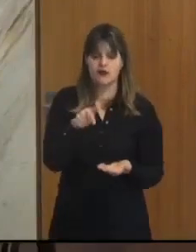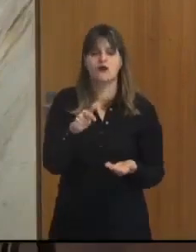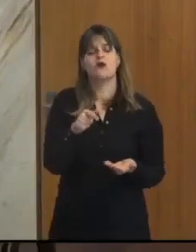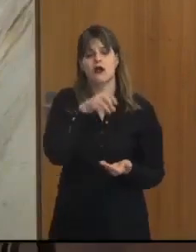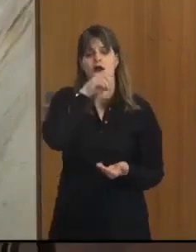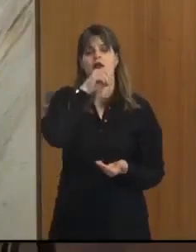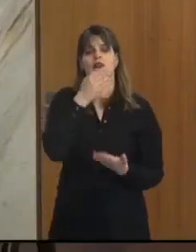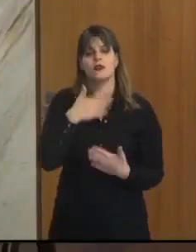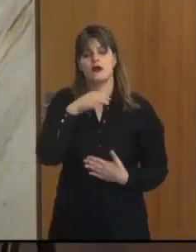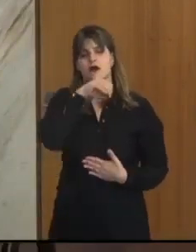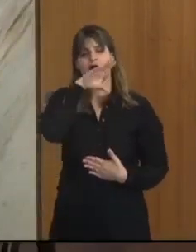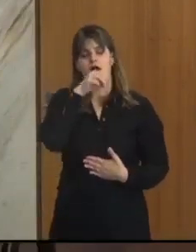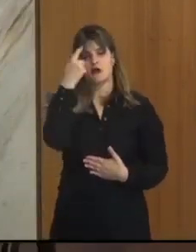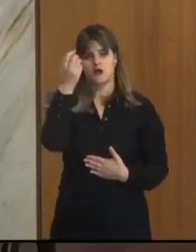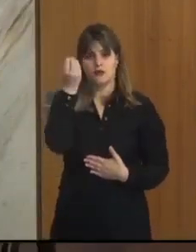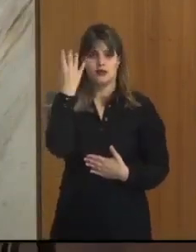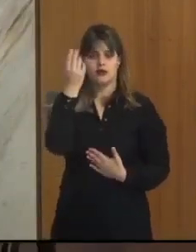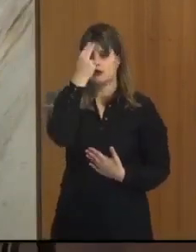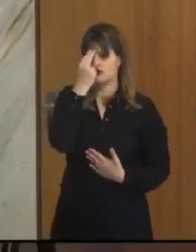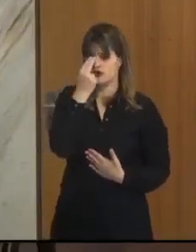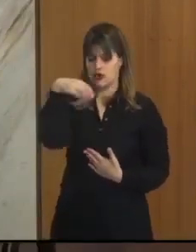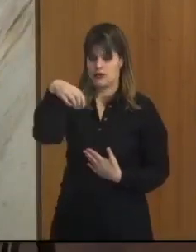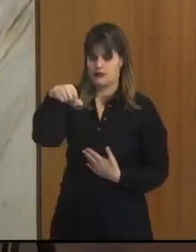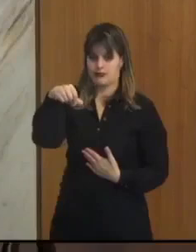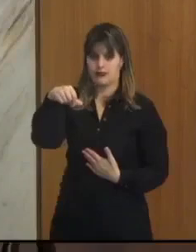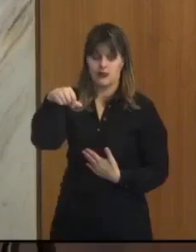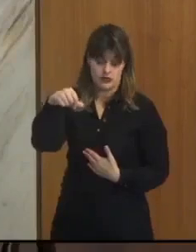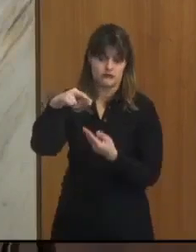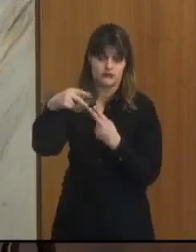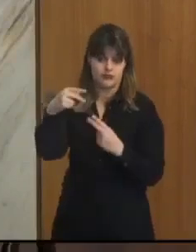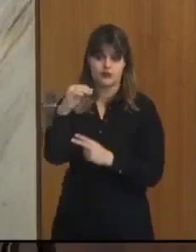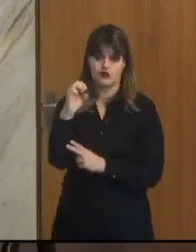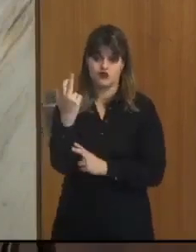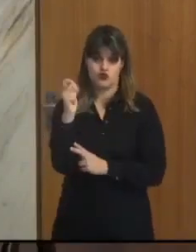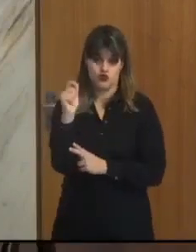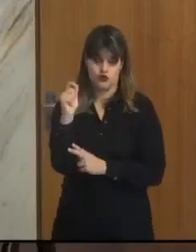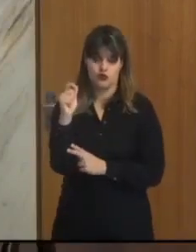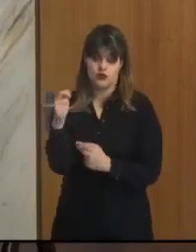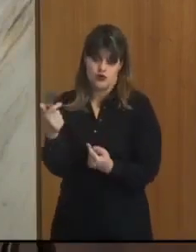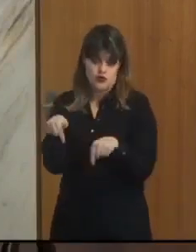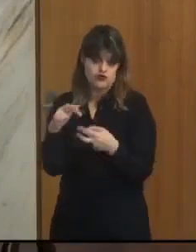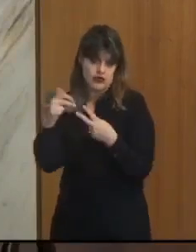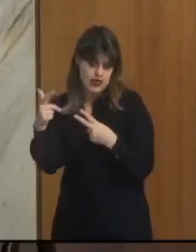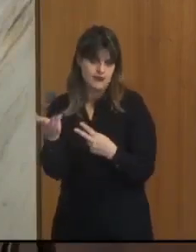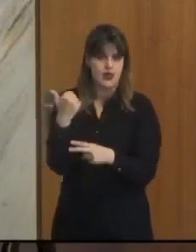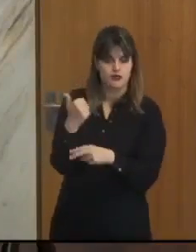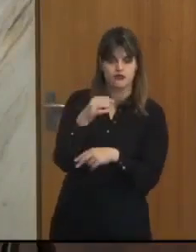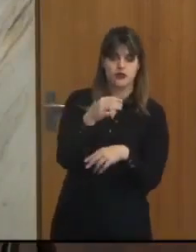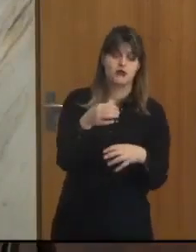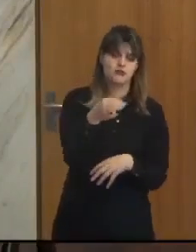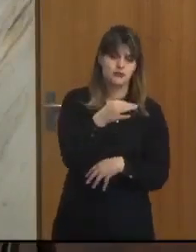para uma melhor compreensão da história local, no espaço que foi a Comenda de Soura e que hoje é, sensivelmente, o Concelho de Soura.